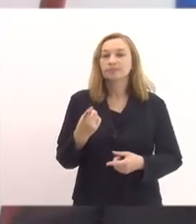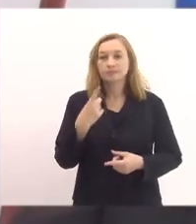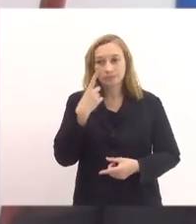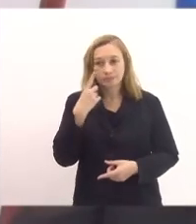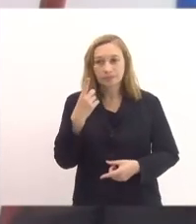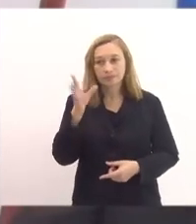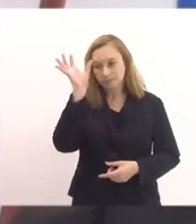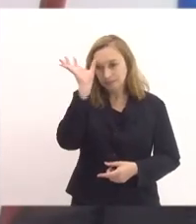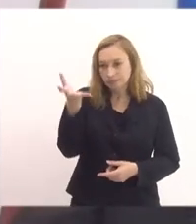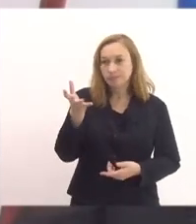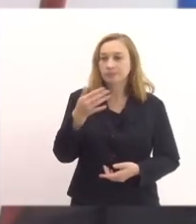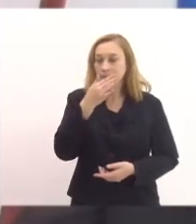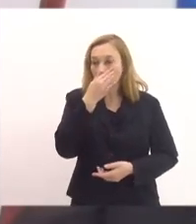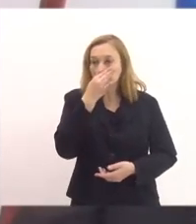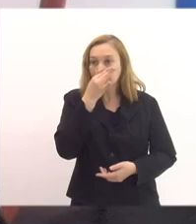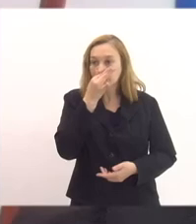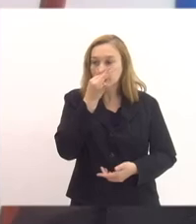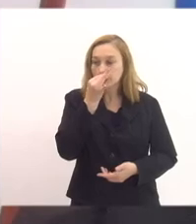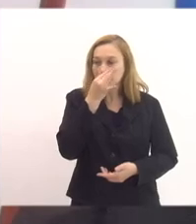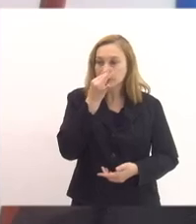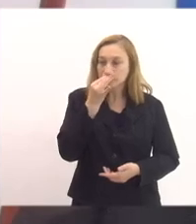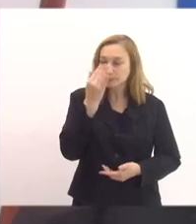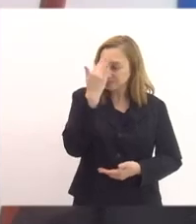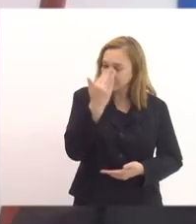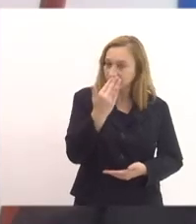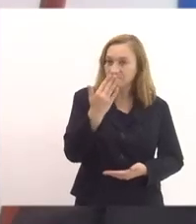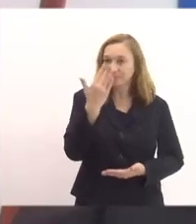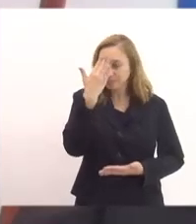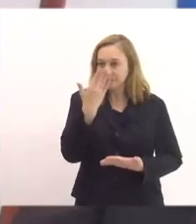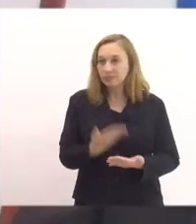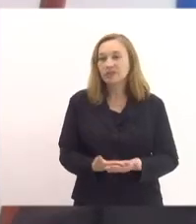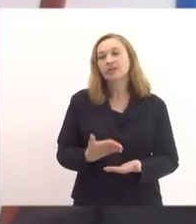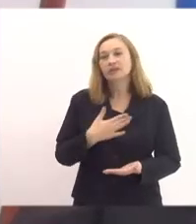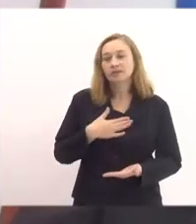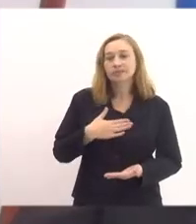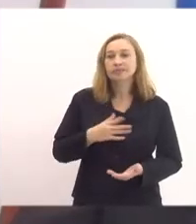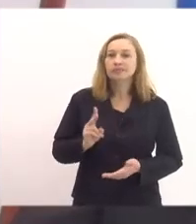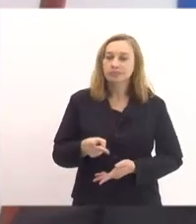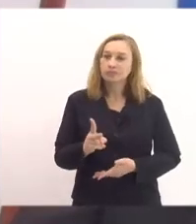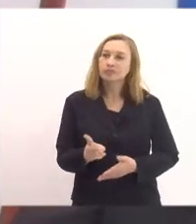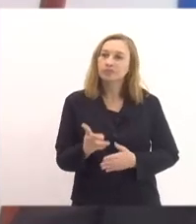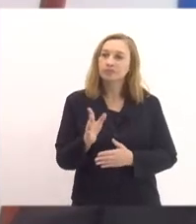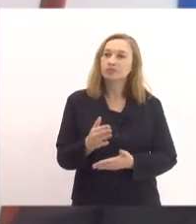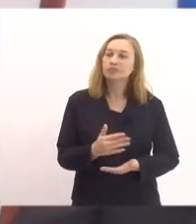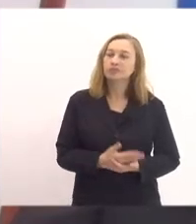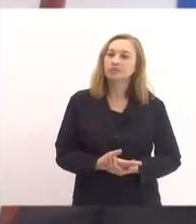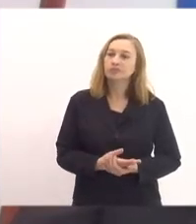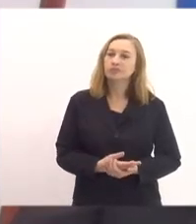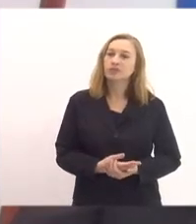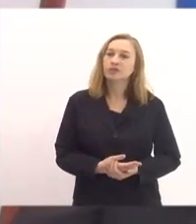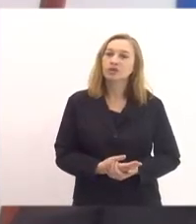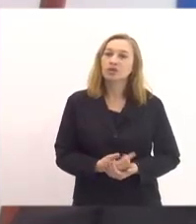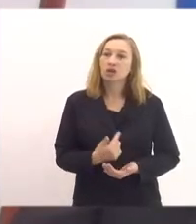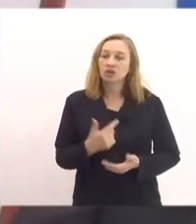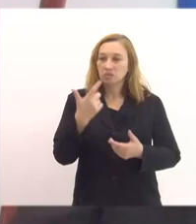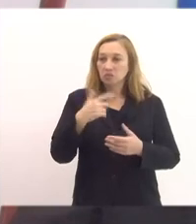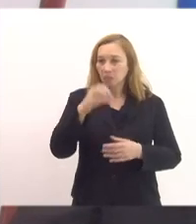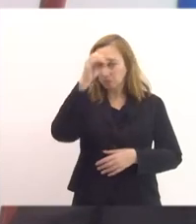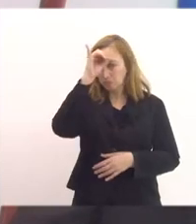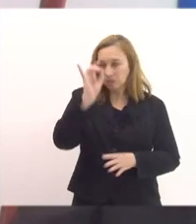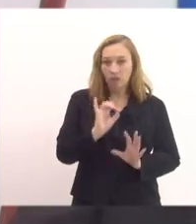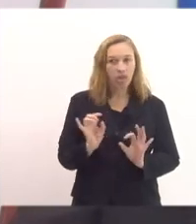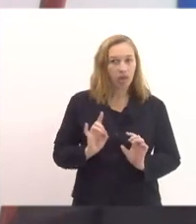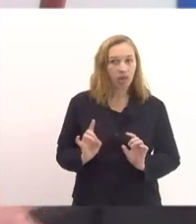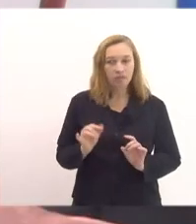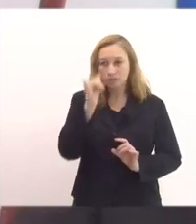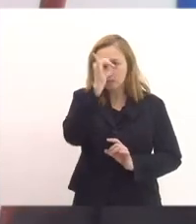buscar a solução. Então, obrigado pela confiança, continuem confiando. Pô, mais uma vez dizendo, não sou inocente nem bobo,